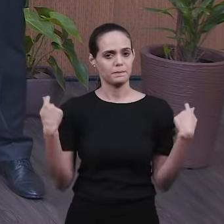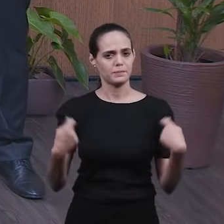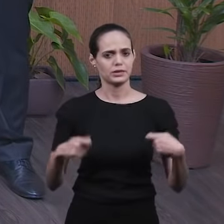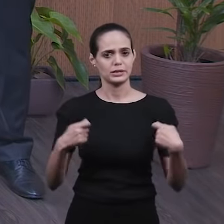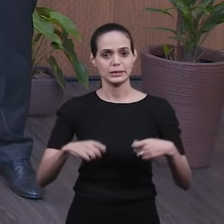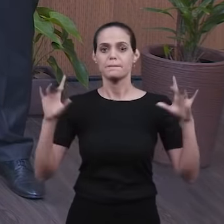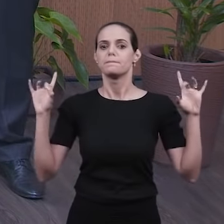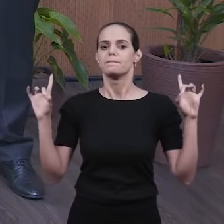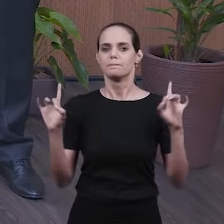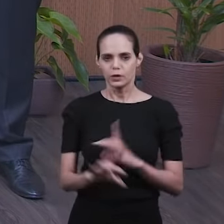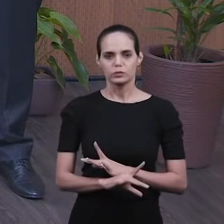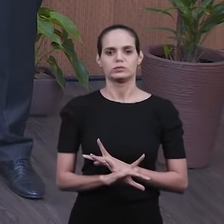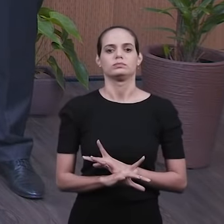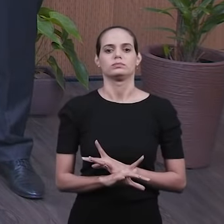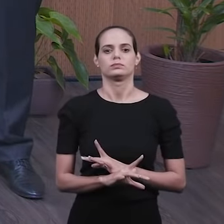preparado